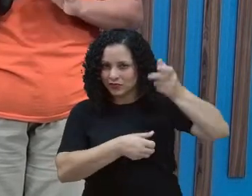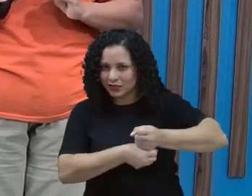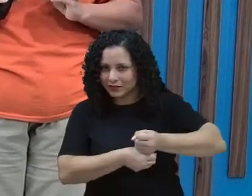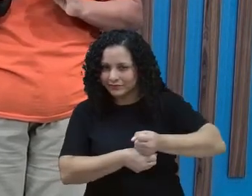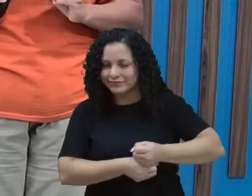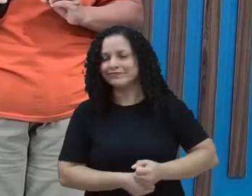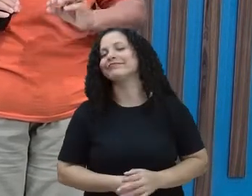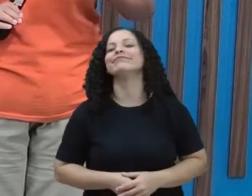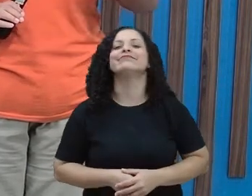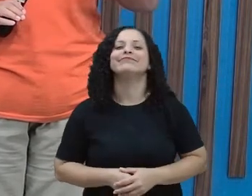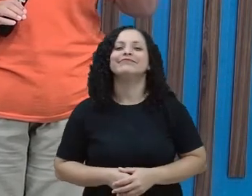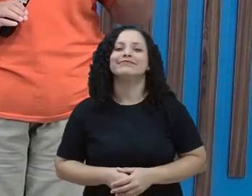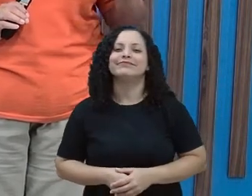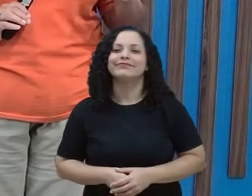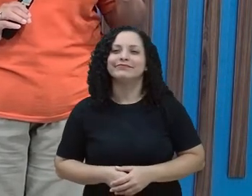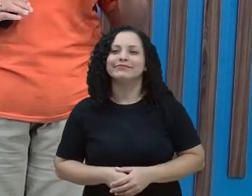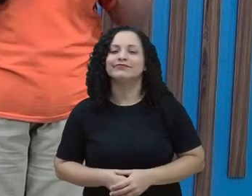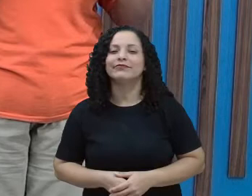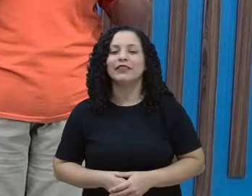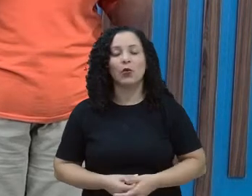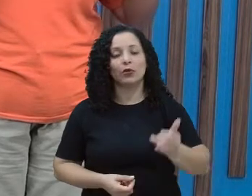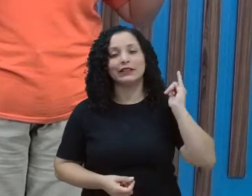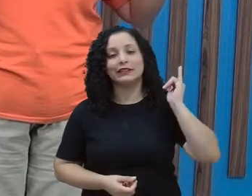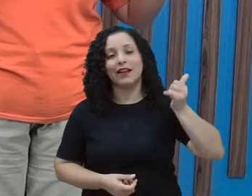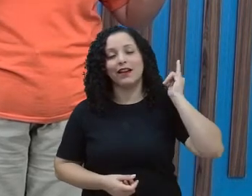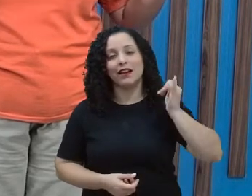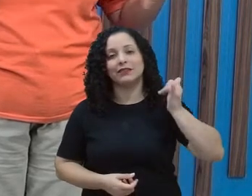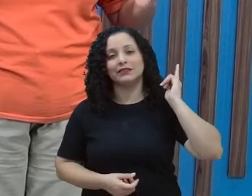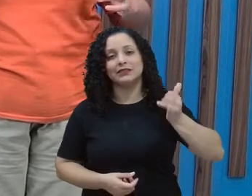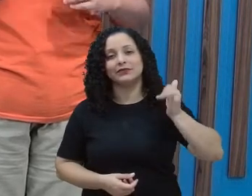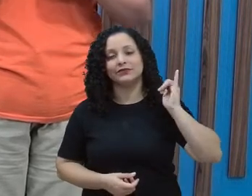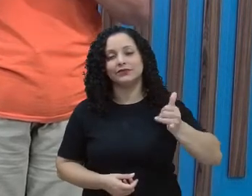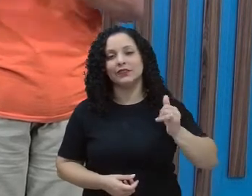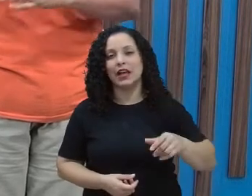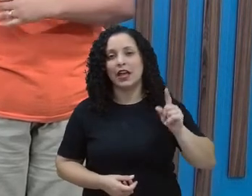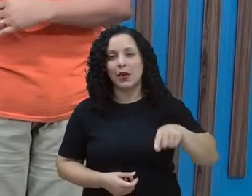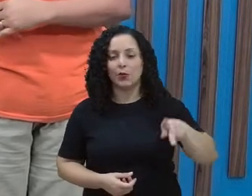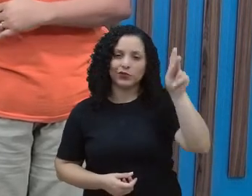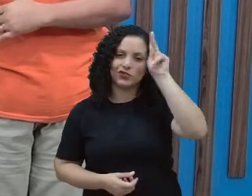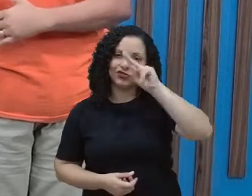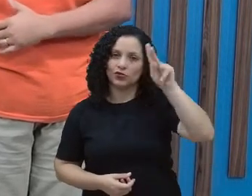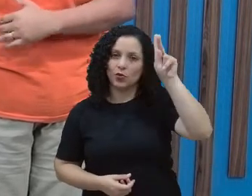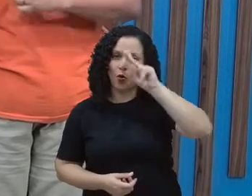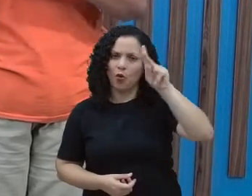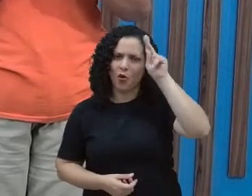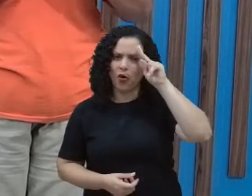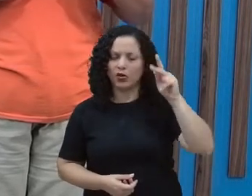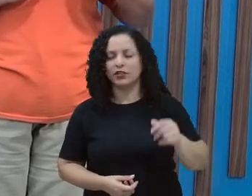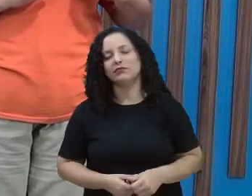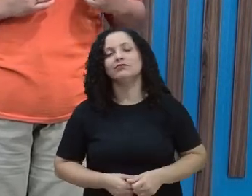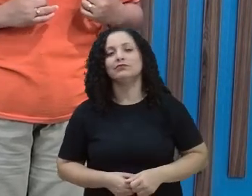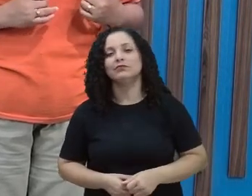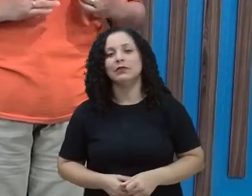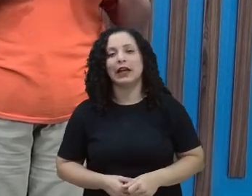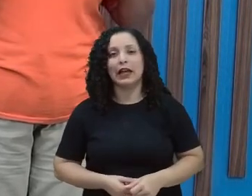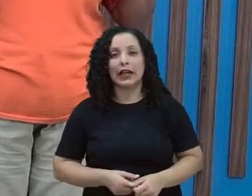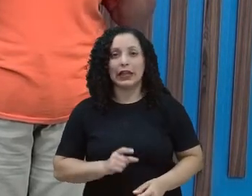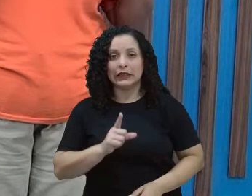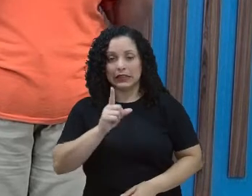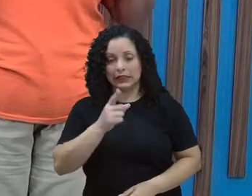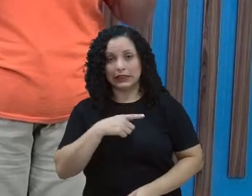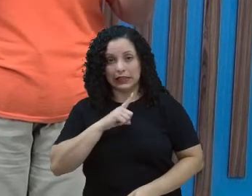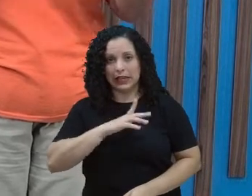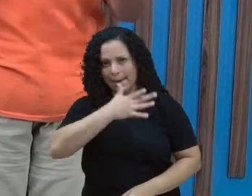pontinhos, certo? Sobre isso. Narrativa é uma história contada para alguém, né? Alguém contou. Narrador é